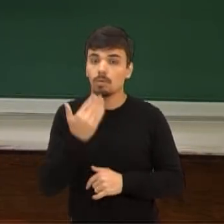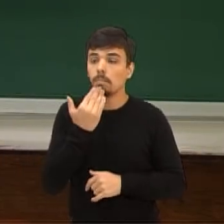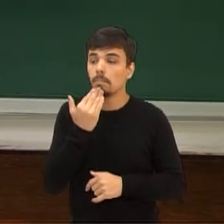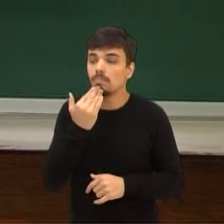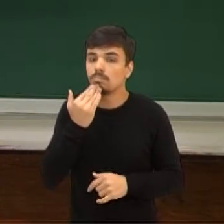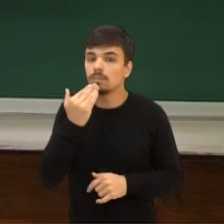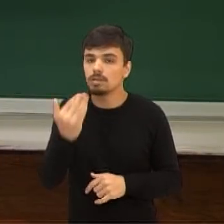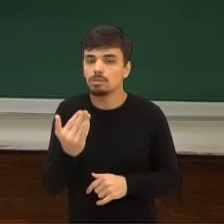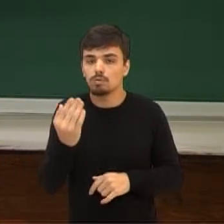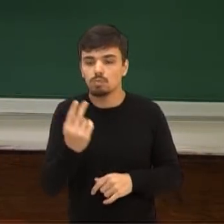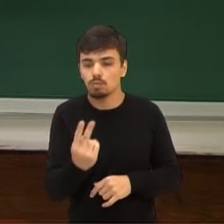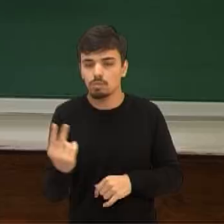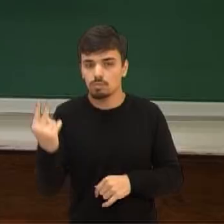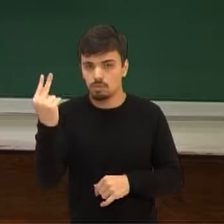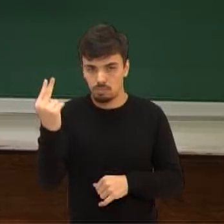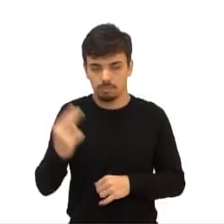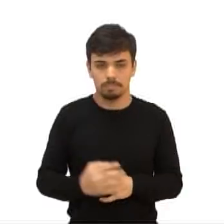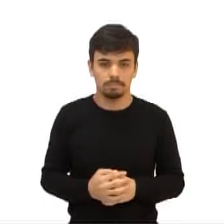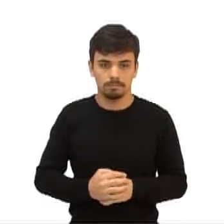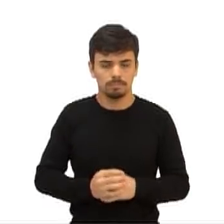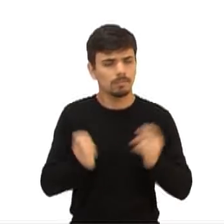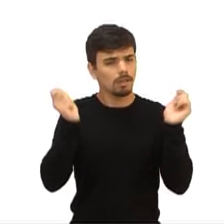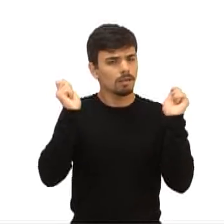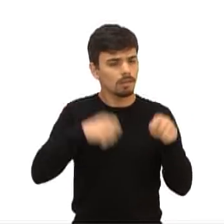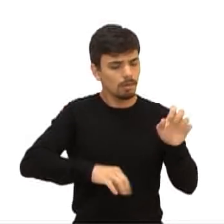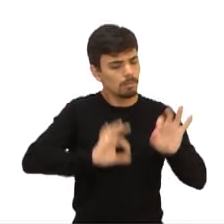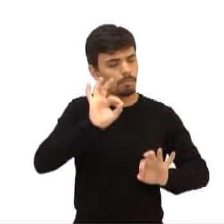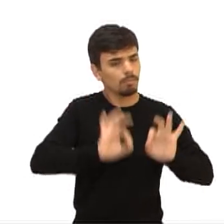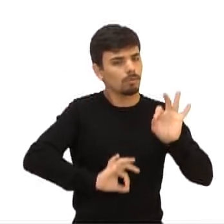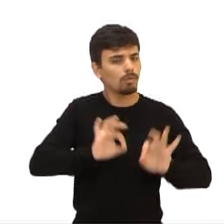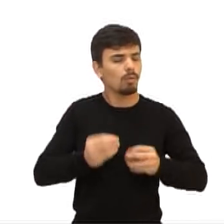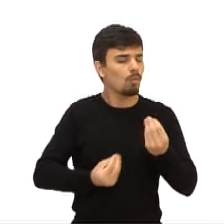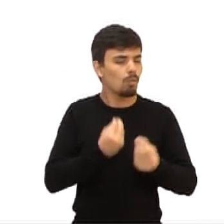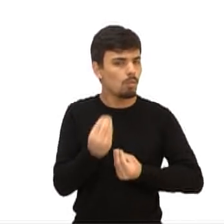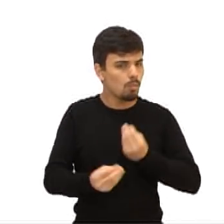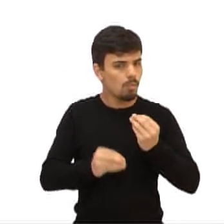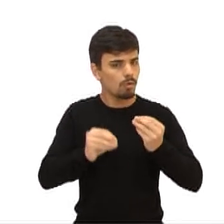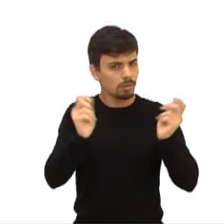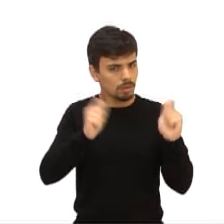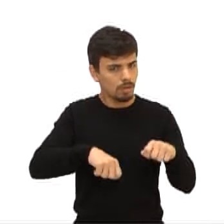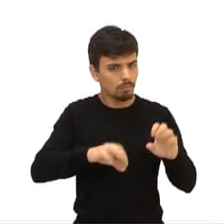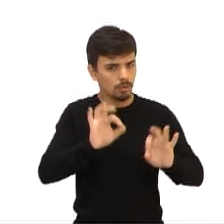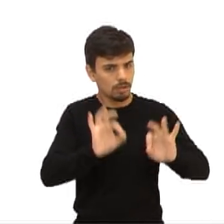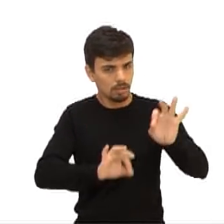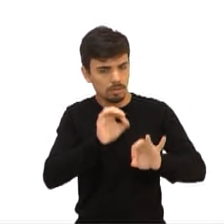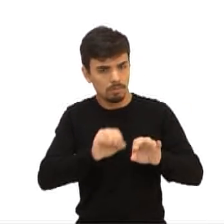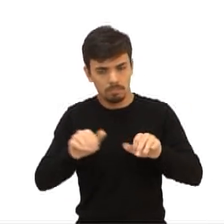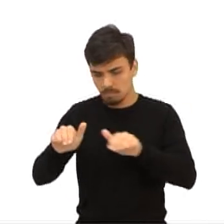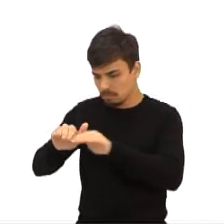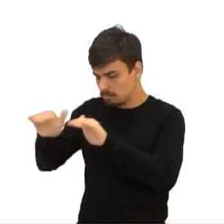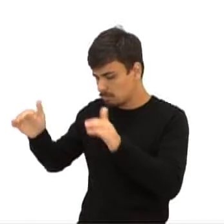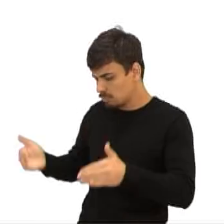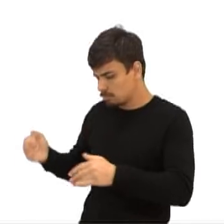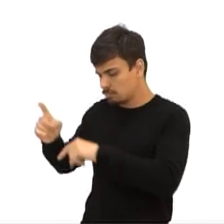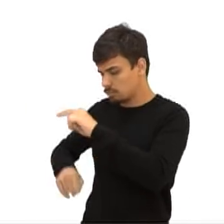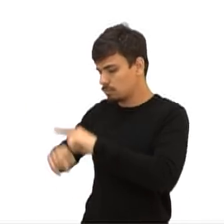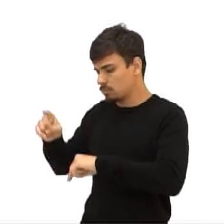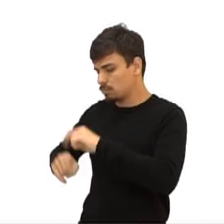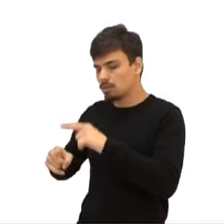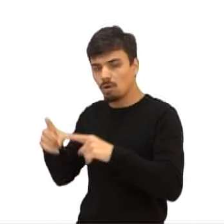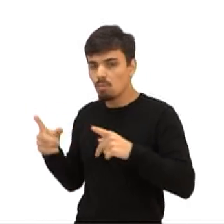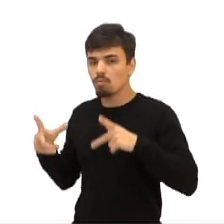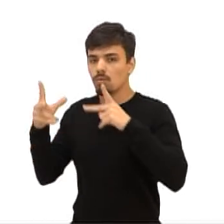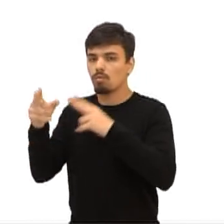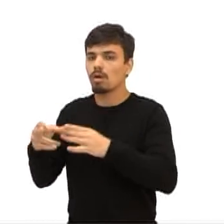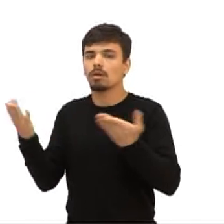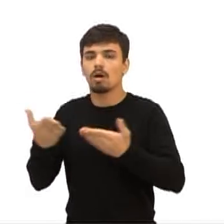Encomenda 2. Como podemos programar nossa máquina para o corte de papelão que, quando